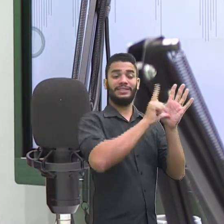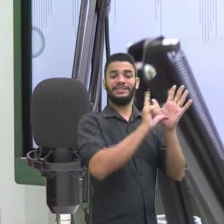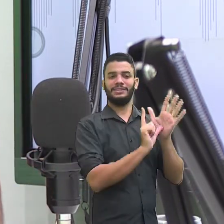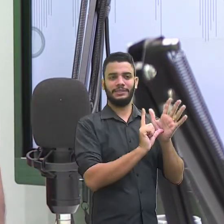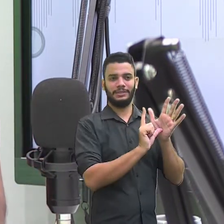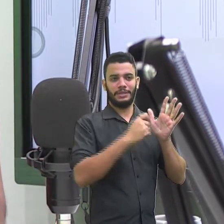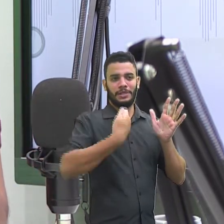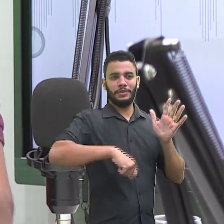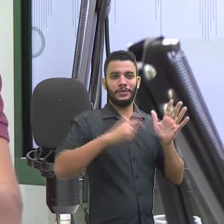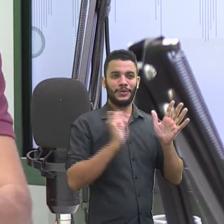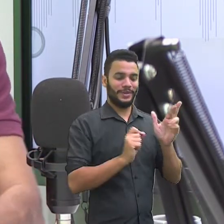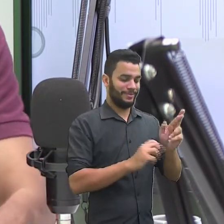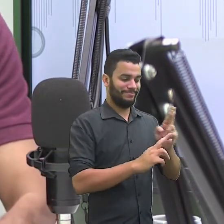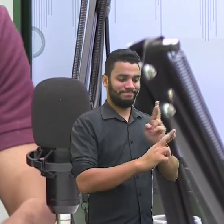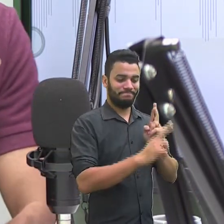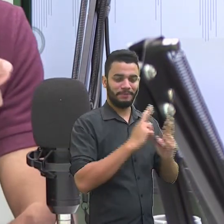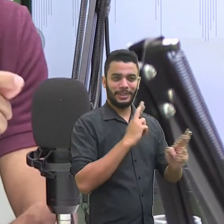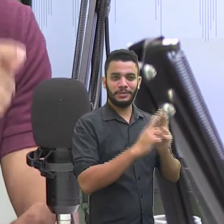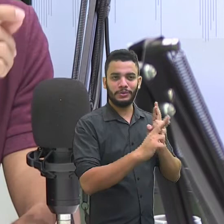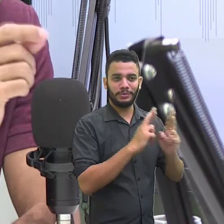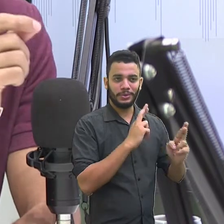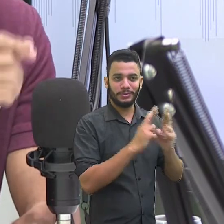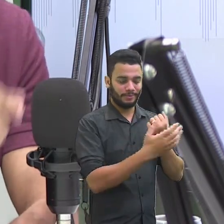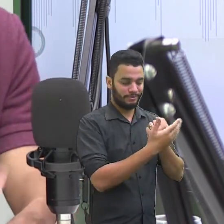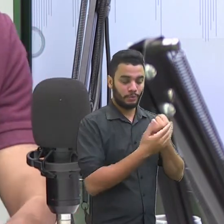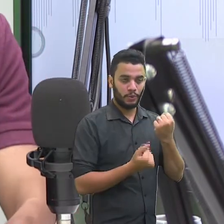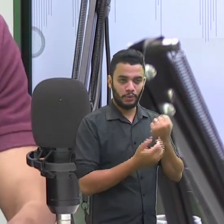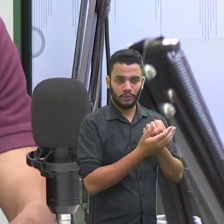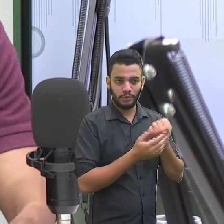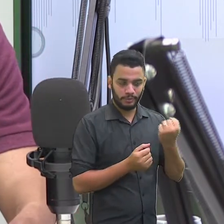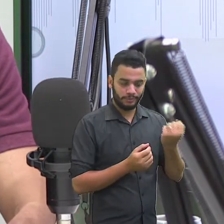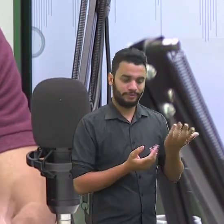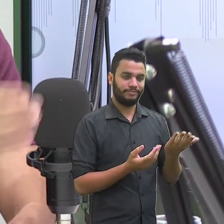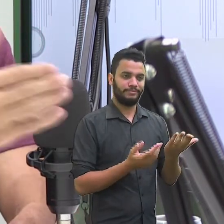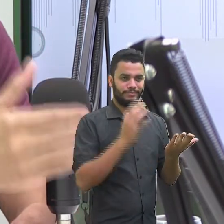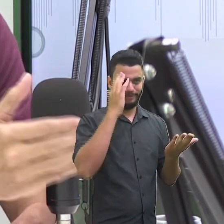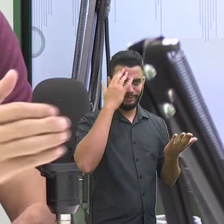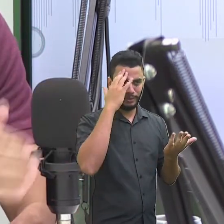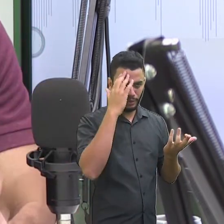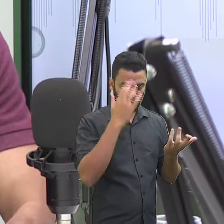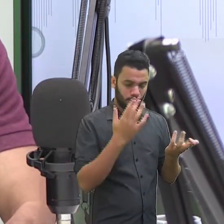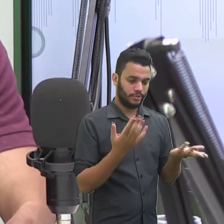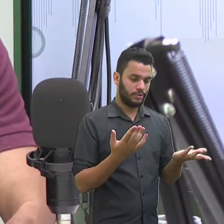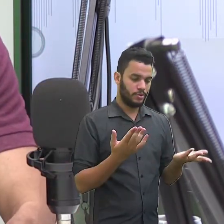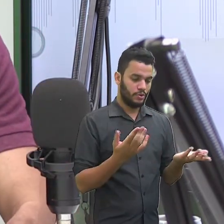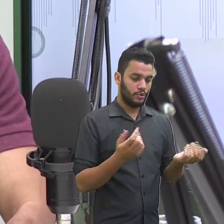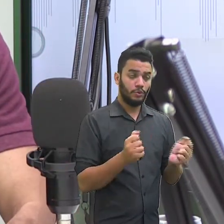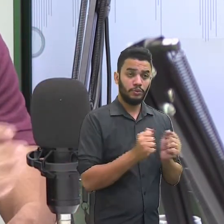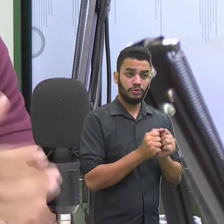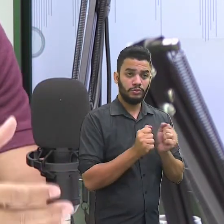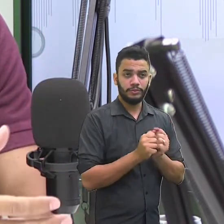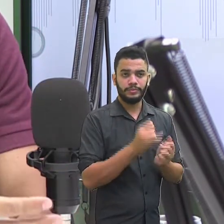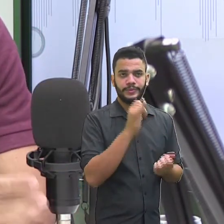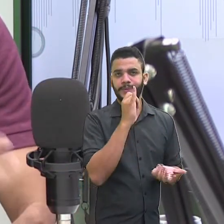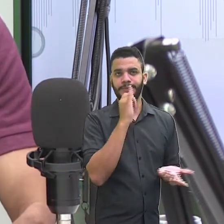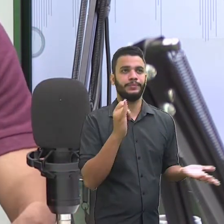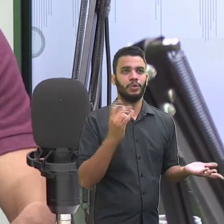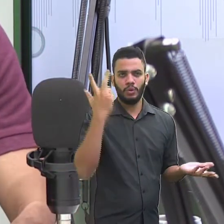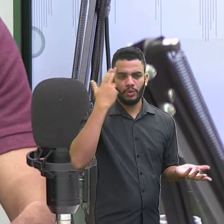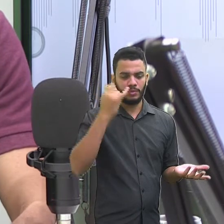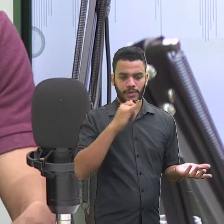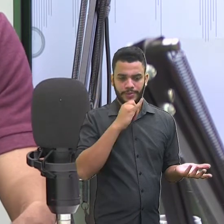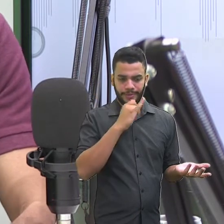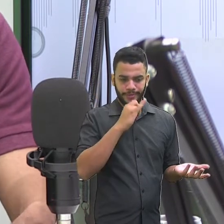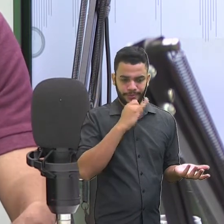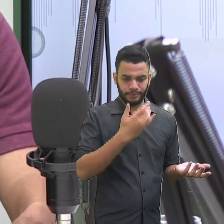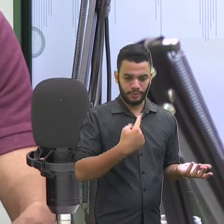de regras, eu preciso ter um relacionamento com os meus filhos, um relacionamento saudável, um relacionamento em que vê